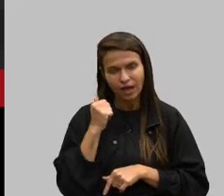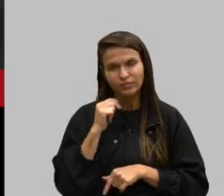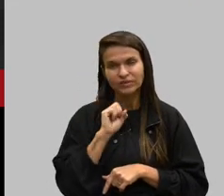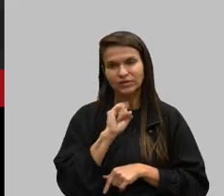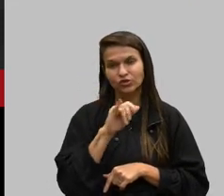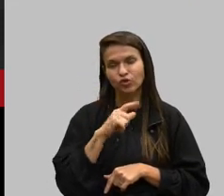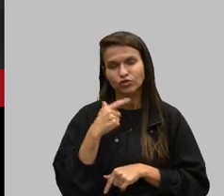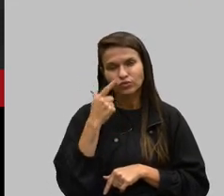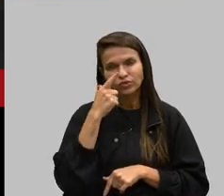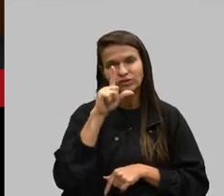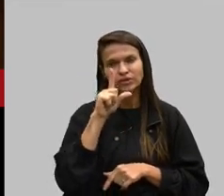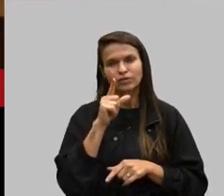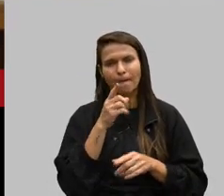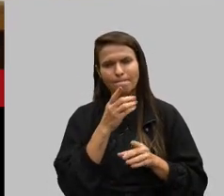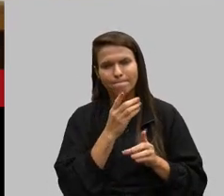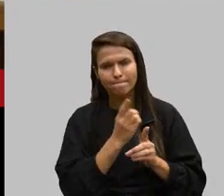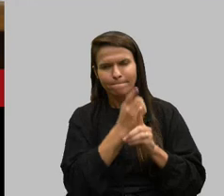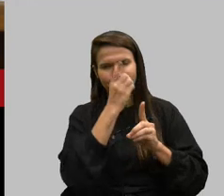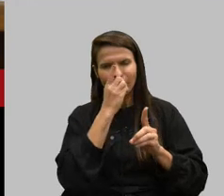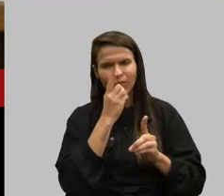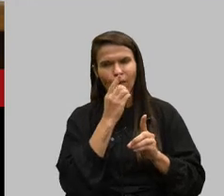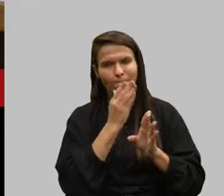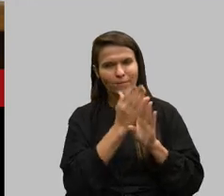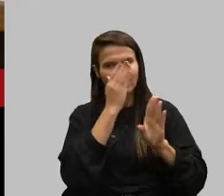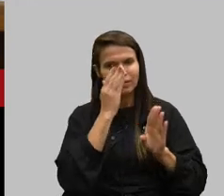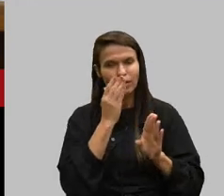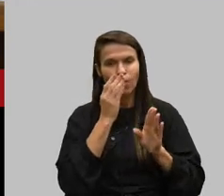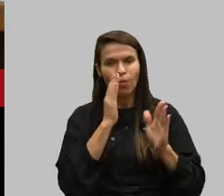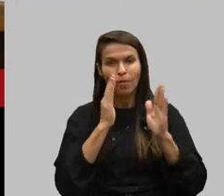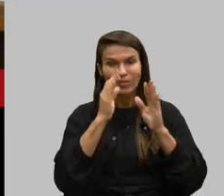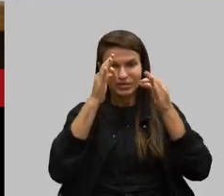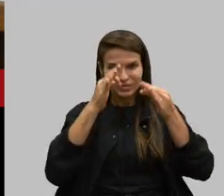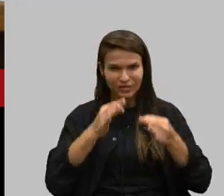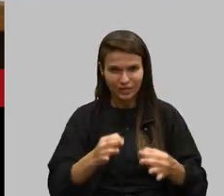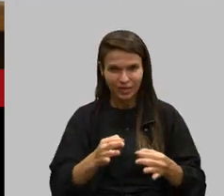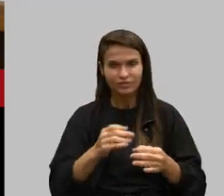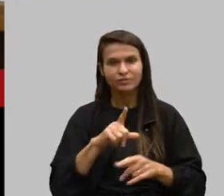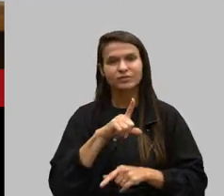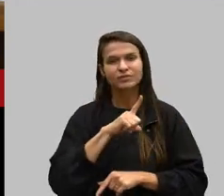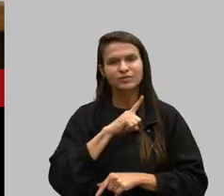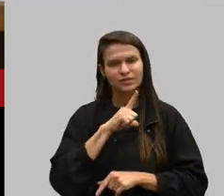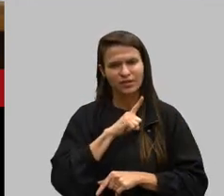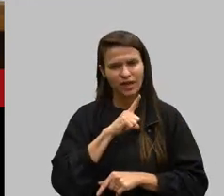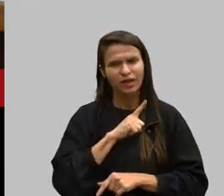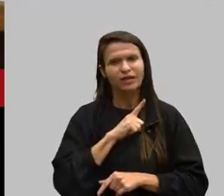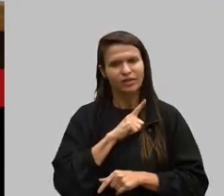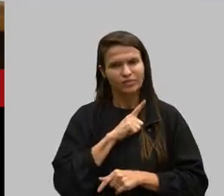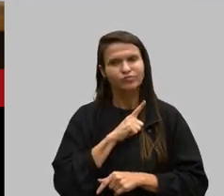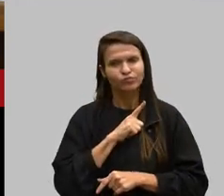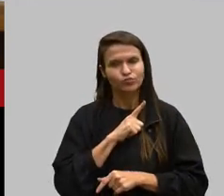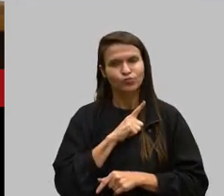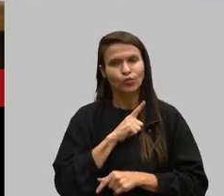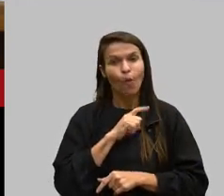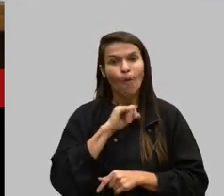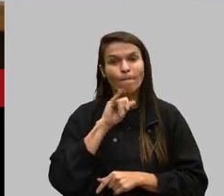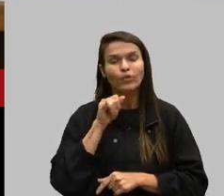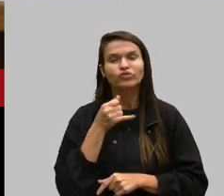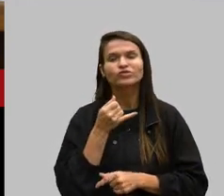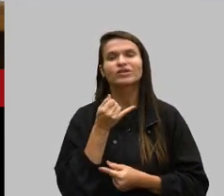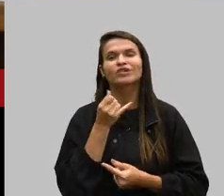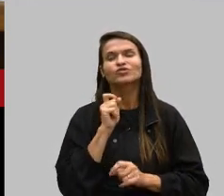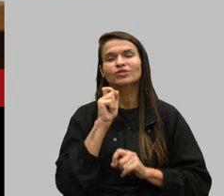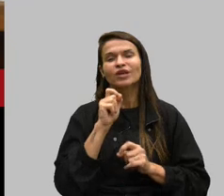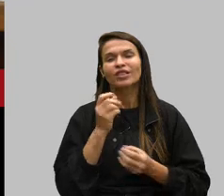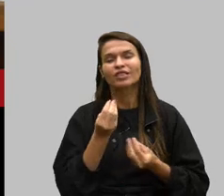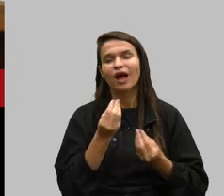conseguir diagnosticar o doente raro no momento certo a gente tem muita chance de dar uma qualidade de vida boa para ele